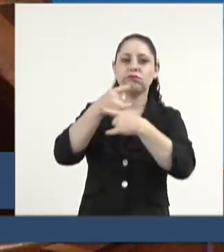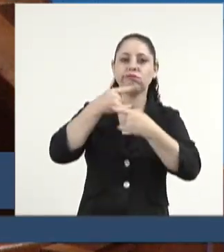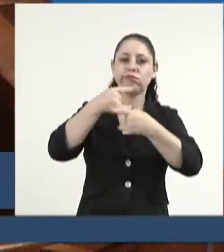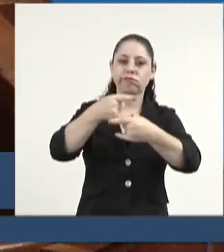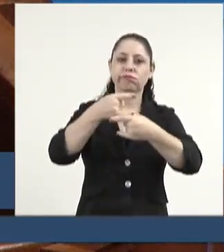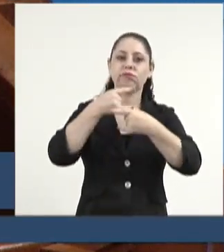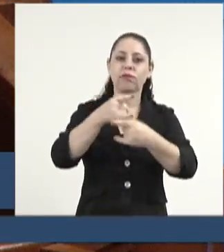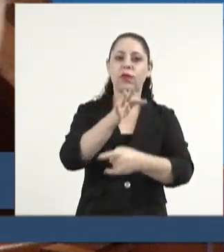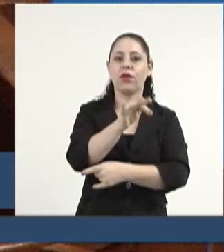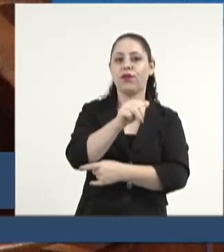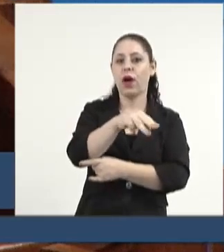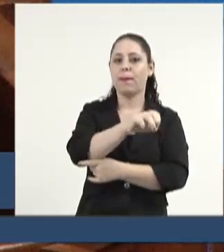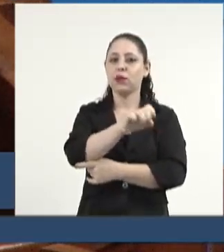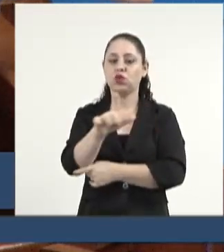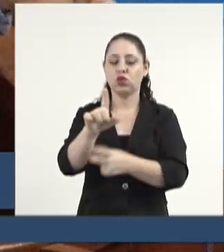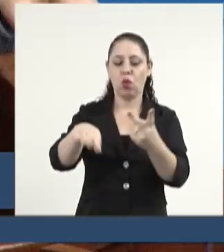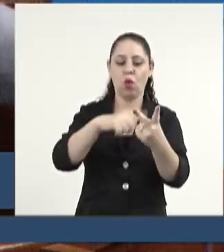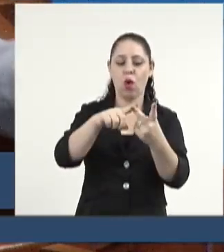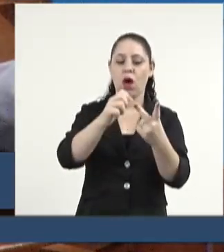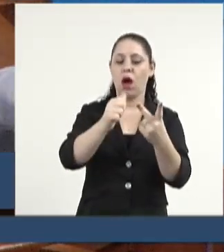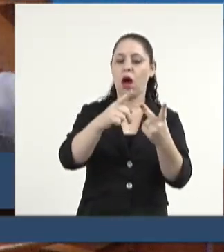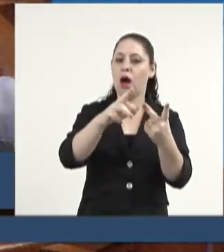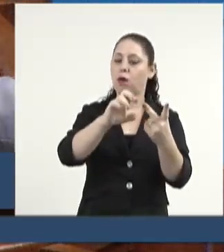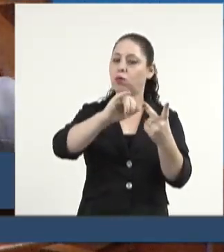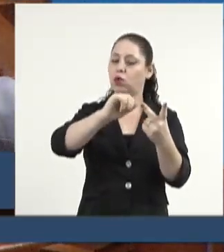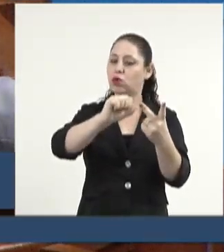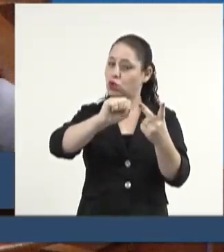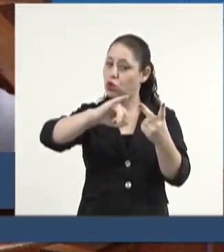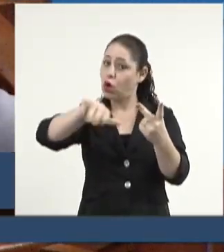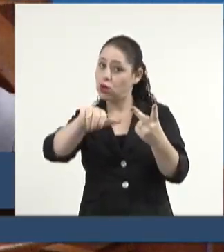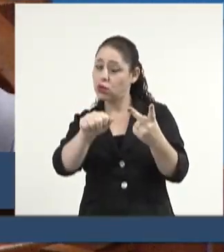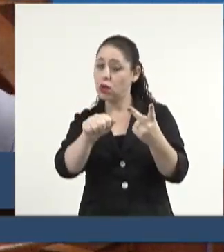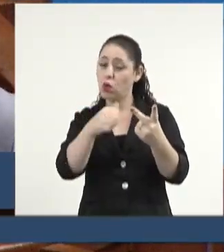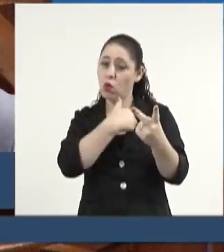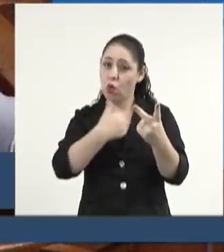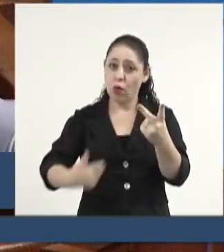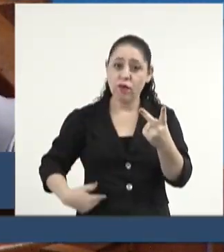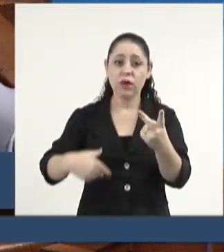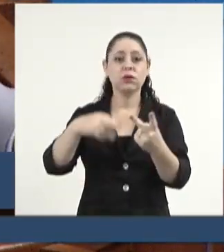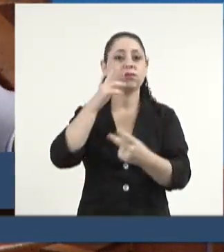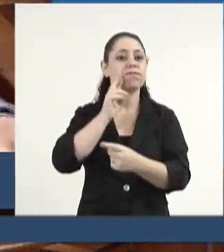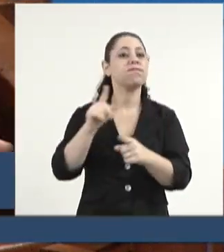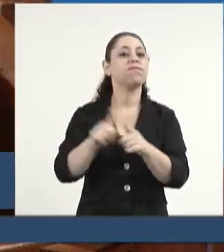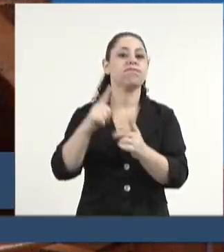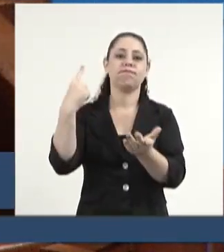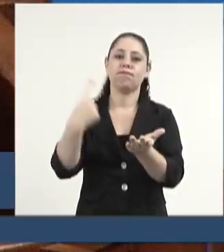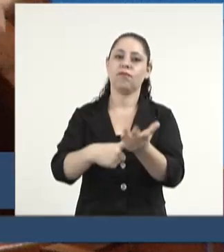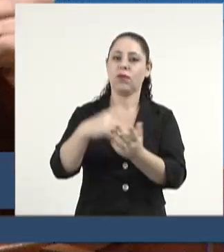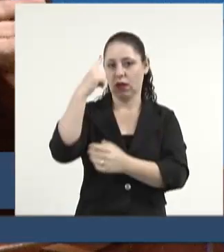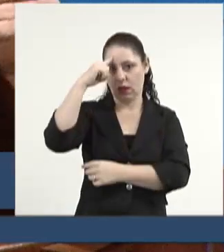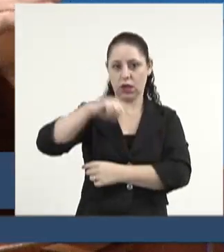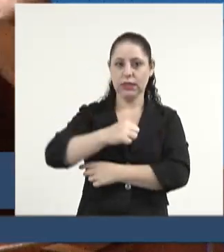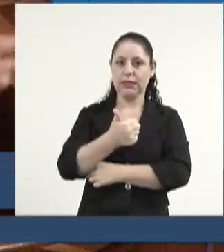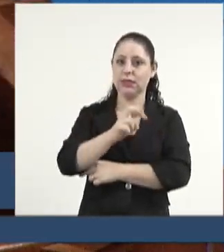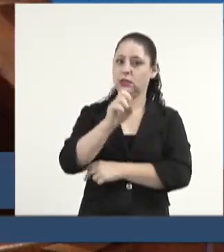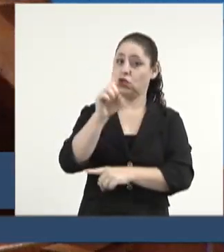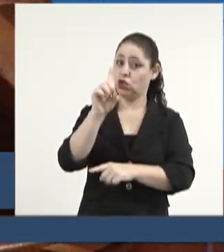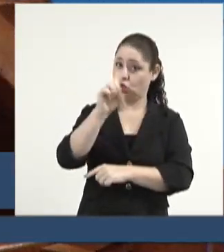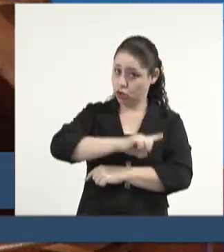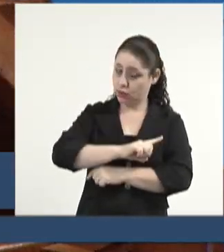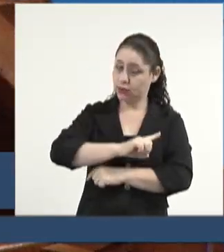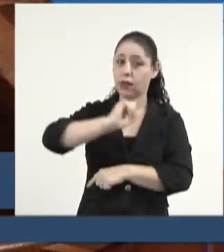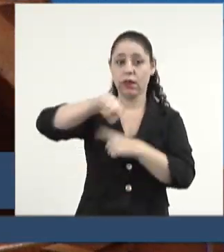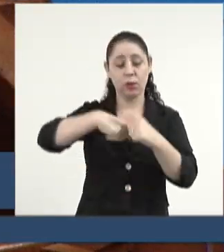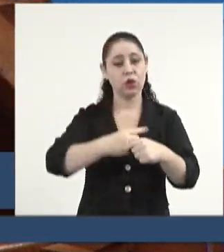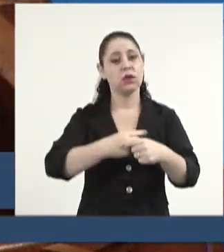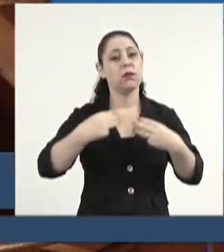a FamaSul, a AproSoja atendeu ao Governo do Estado e se comprometeu em 15 dias, após uma discussão no